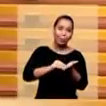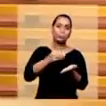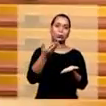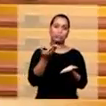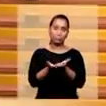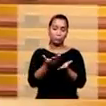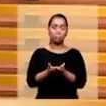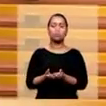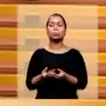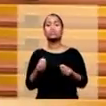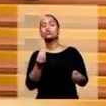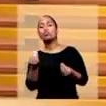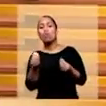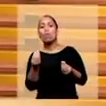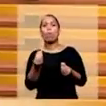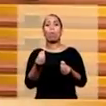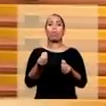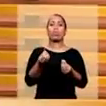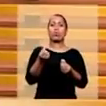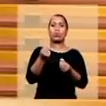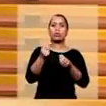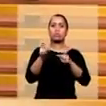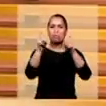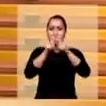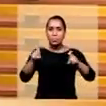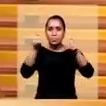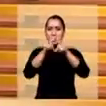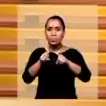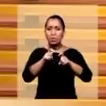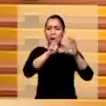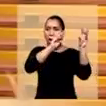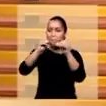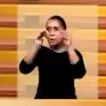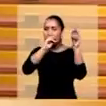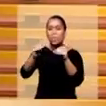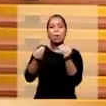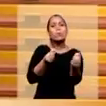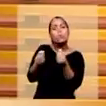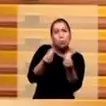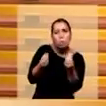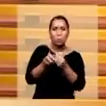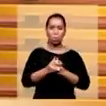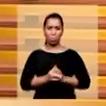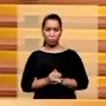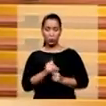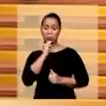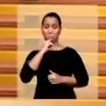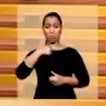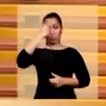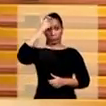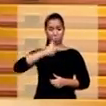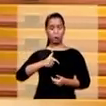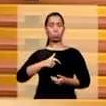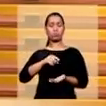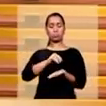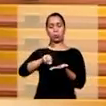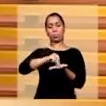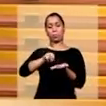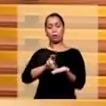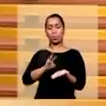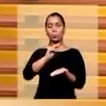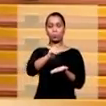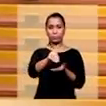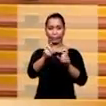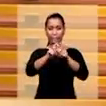esse banco de dados? Por exemplo, as empresas têm acesso, os trabalhadores têm acesso. Como é que funciona? Por exemplo, eu coloquei meu currículo lá, fiz meu